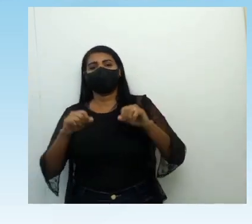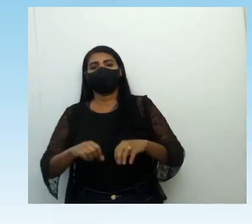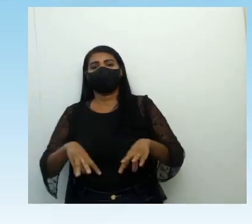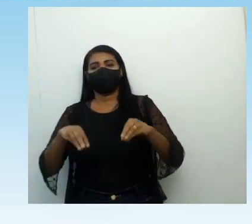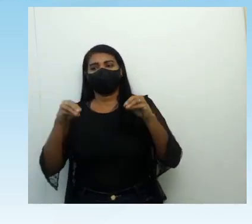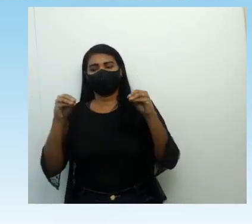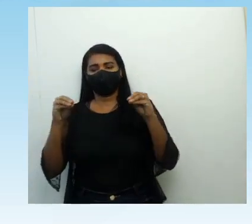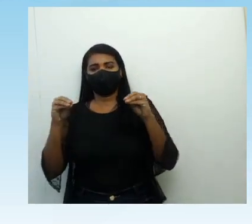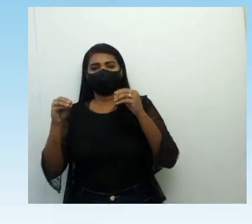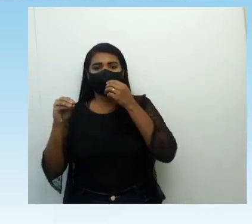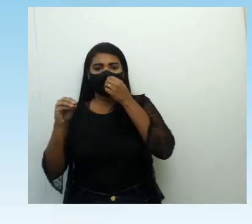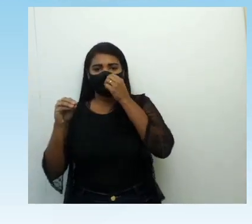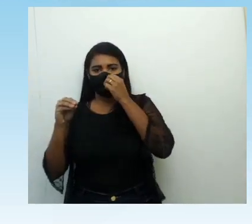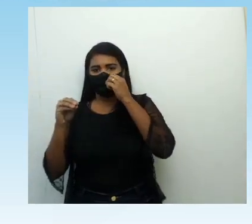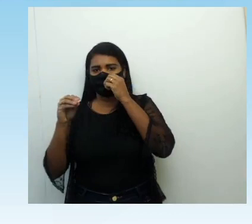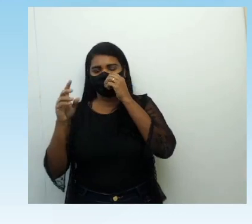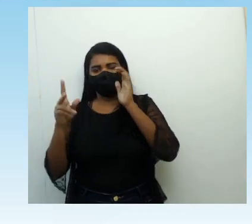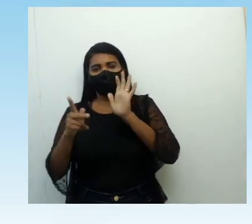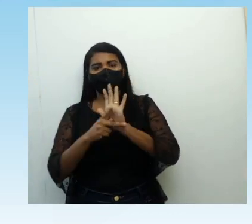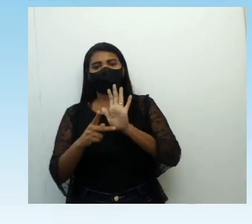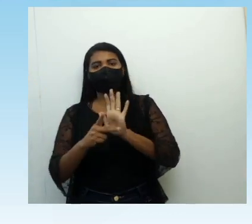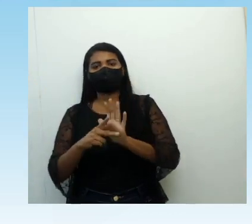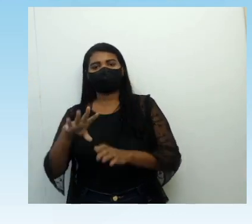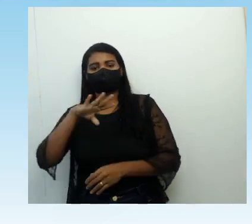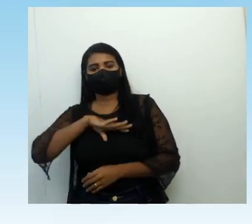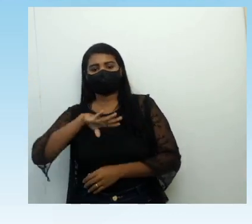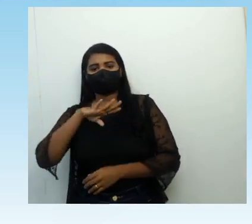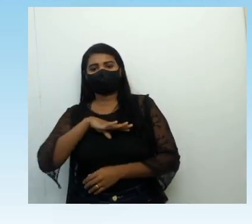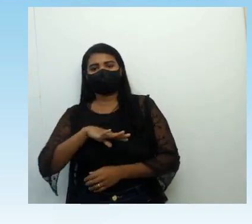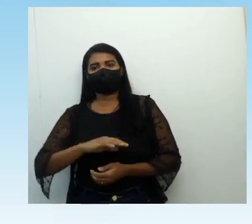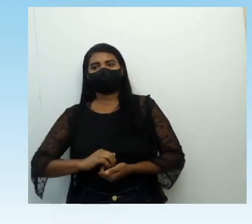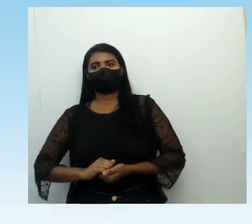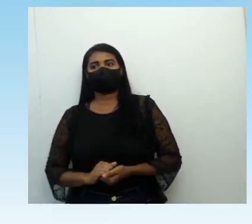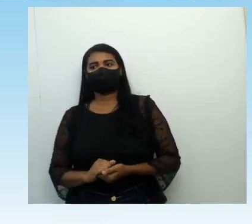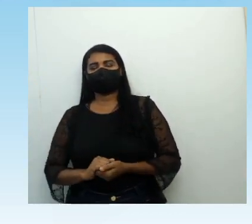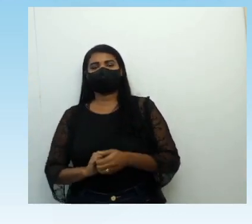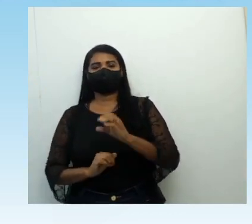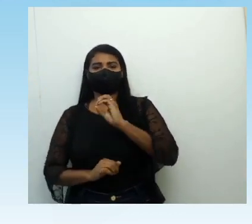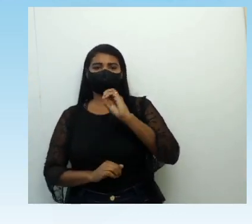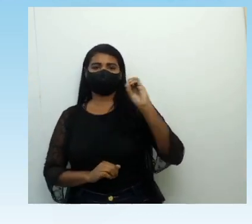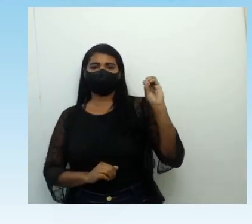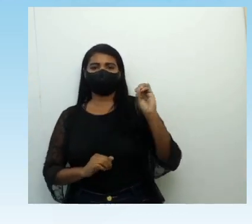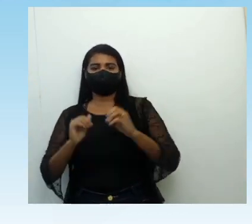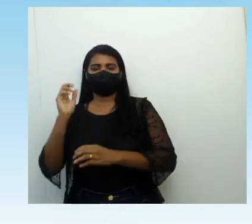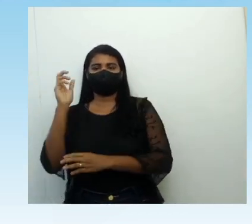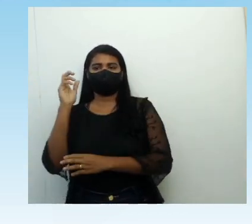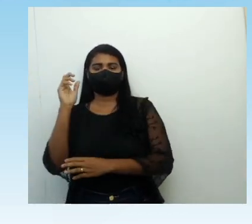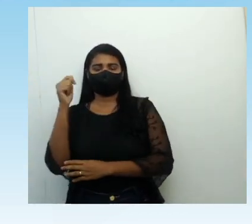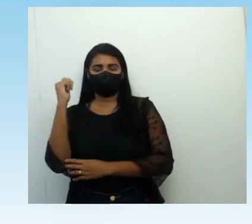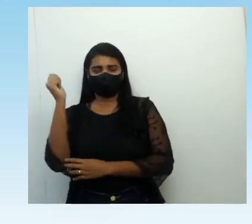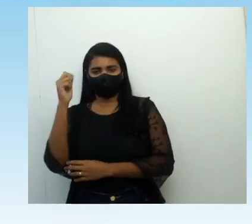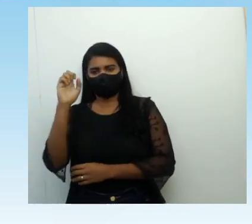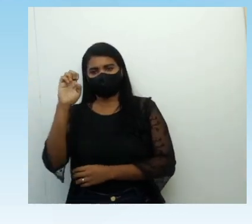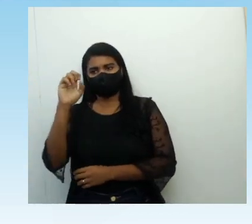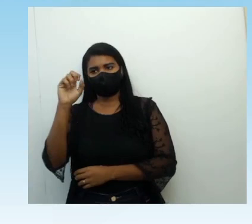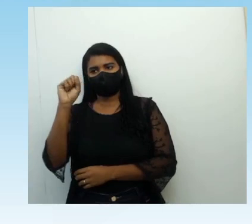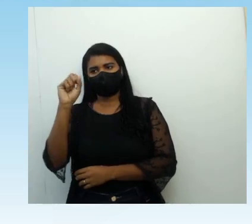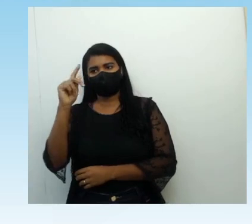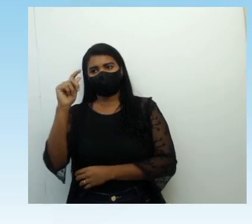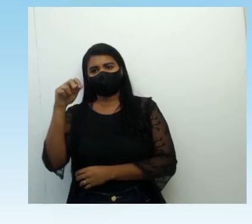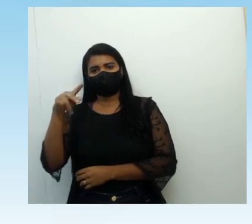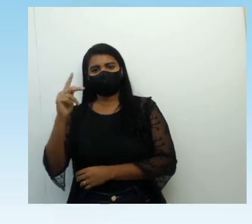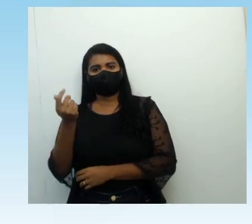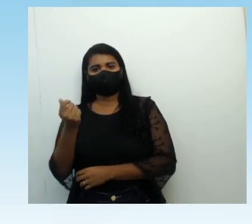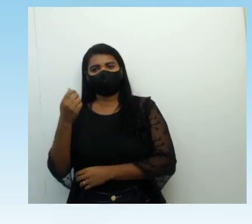leste, desde meridiano, que pertenceriam a Portugal, e a oeste, a Espanha. Os meridianos de